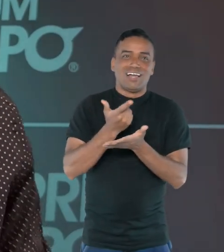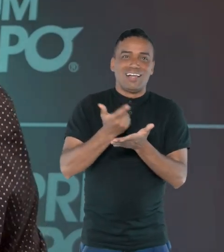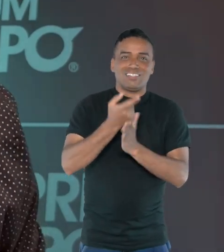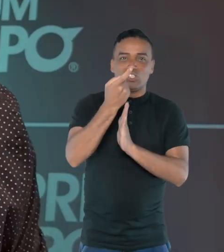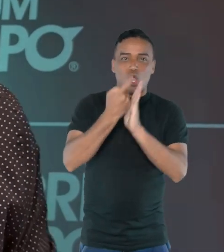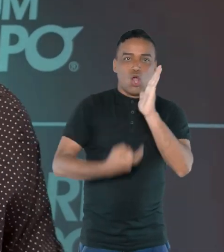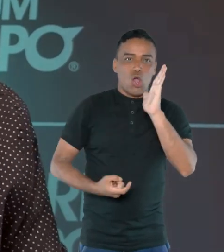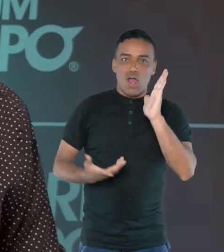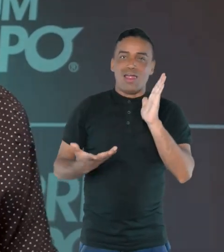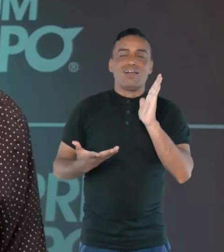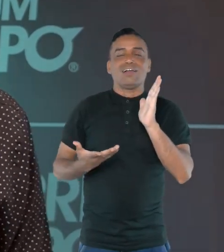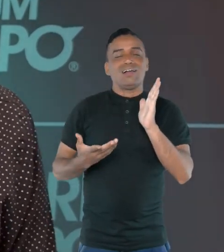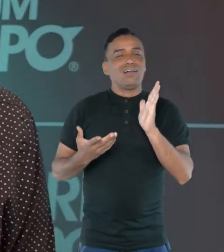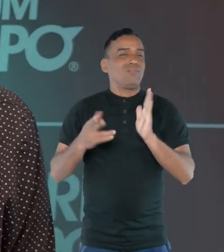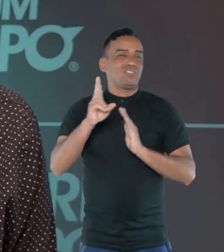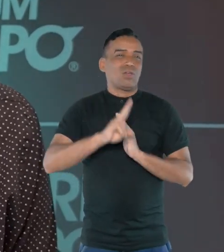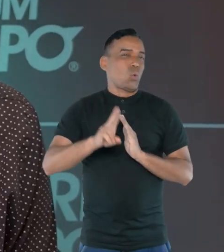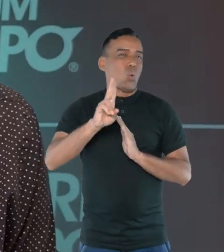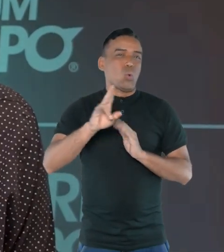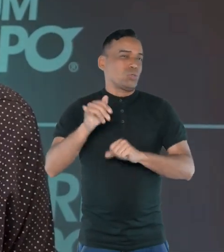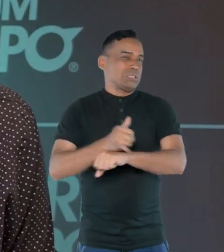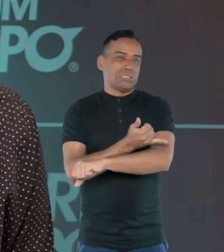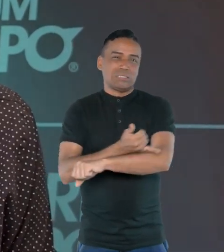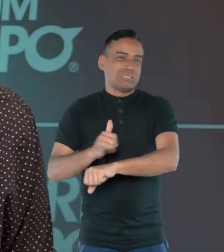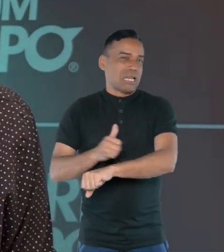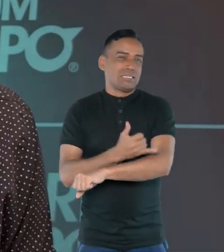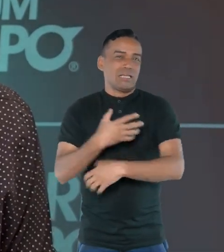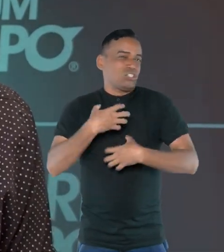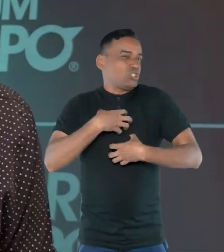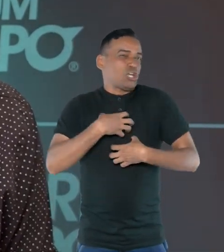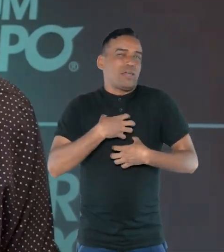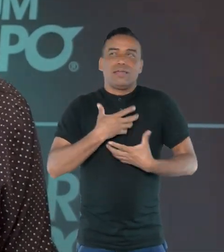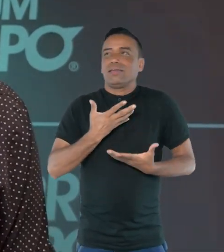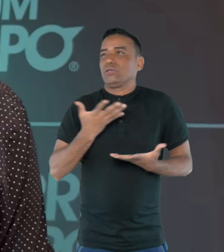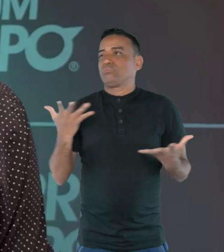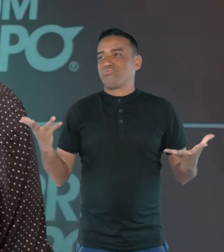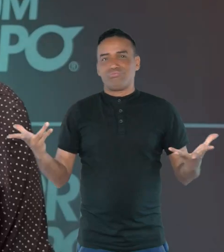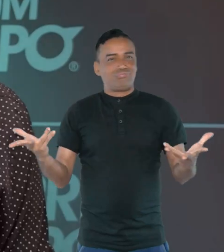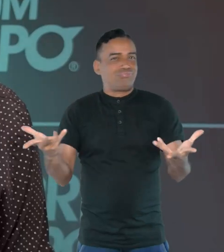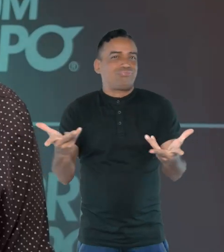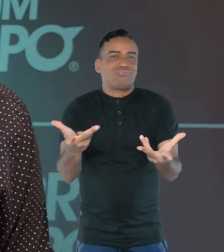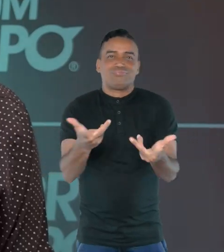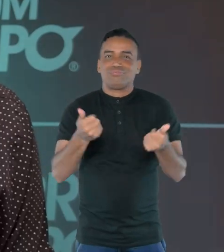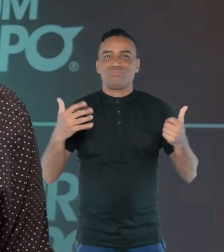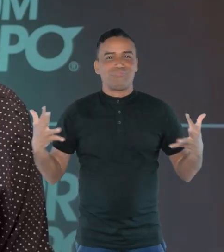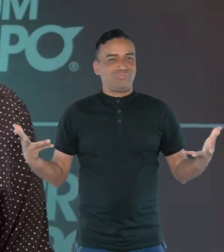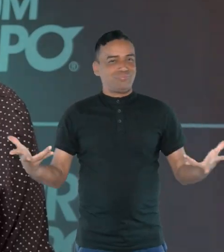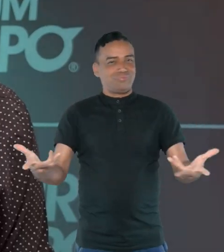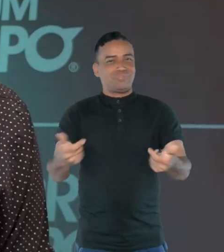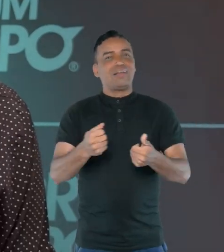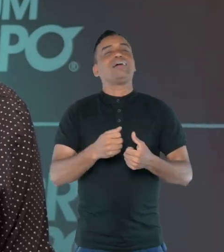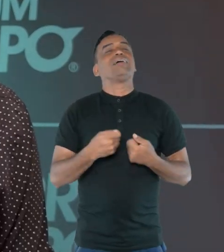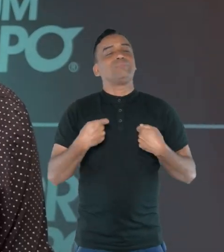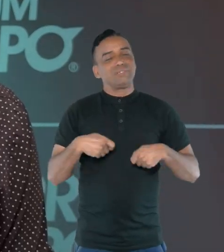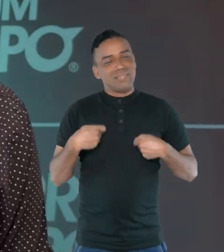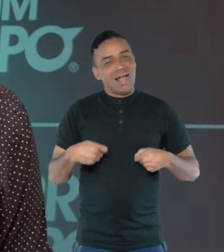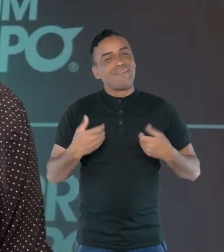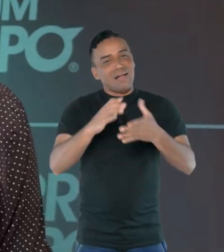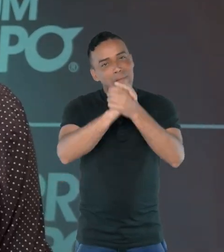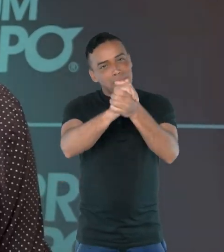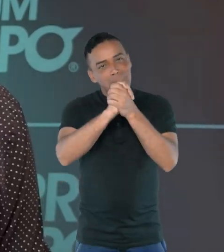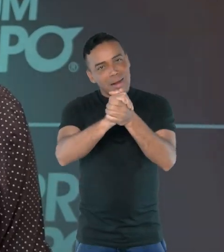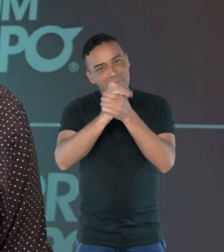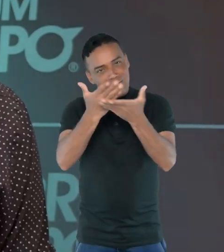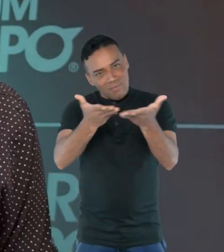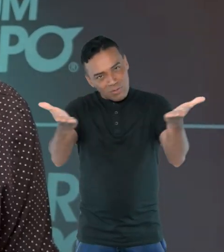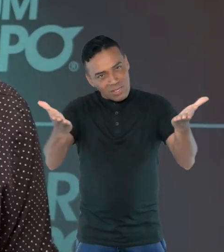acho que você usa esses recursos de um modo muito adequado, né? E não poderia deixar de te parabenizar